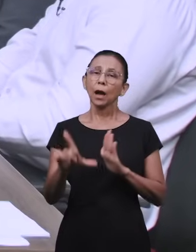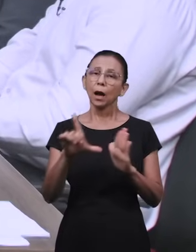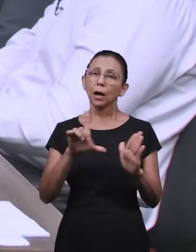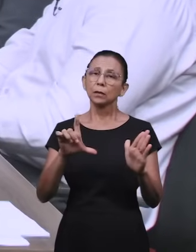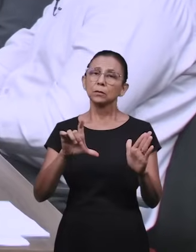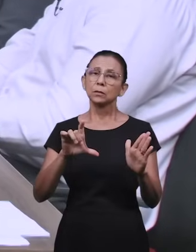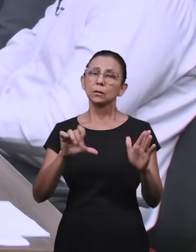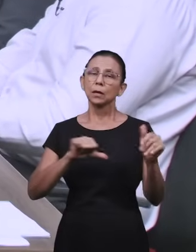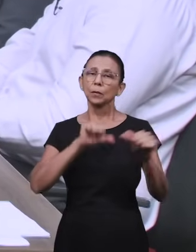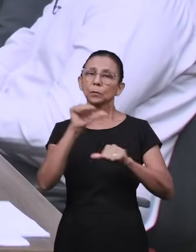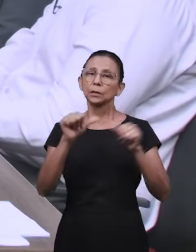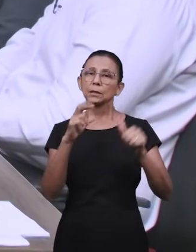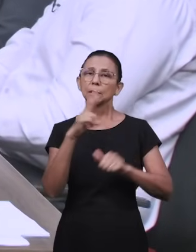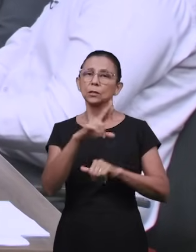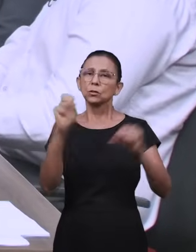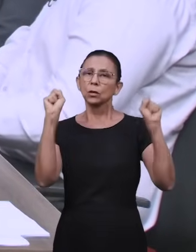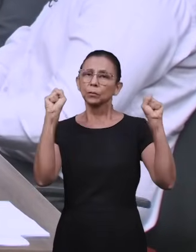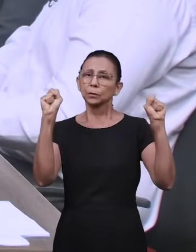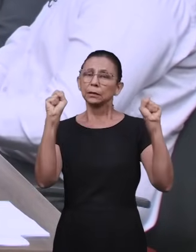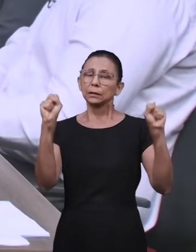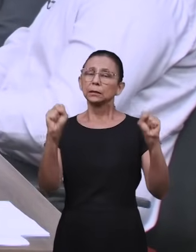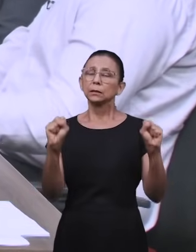antes da reforma religiosa?